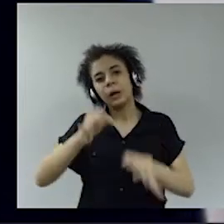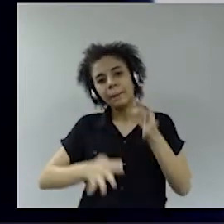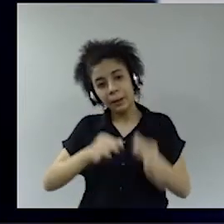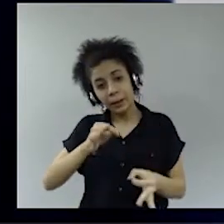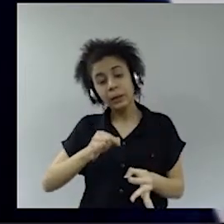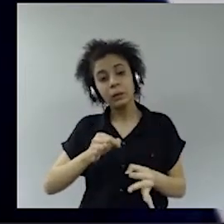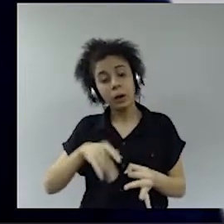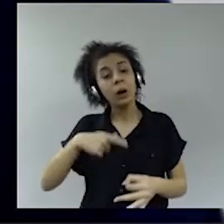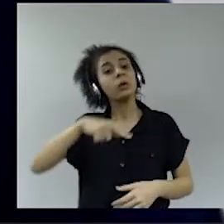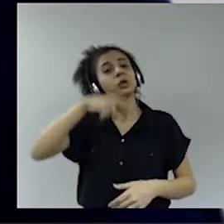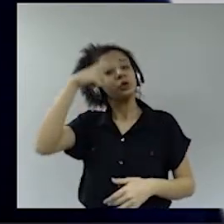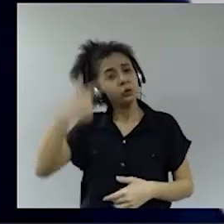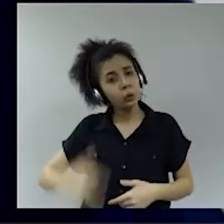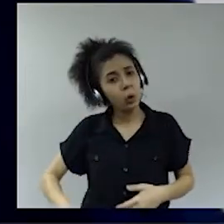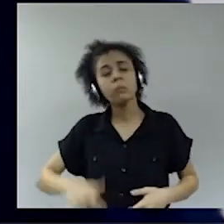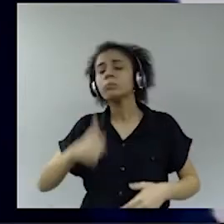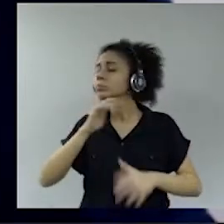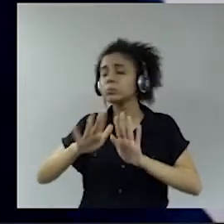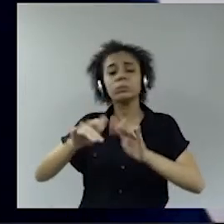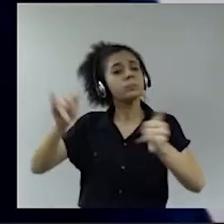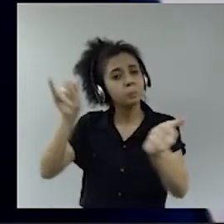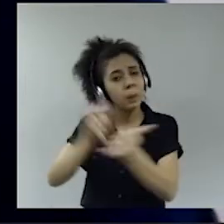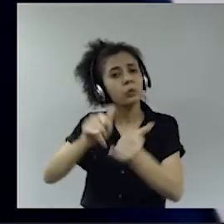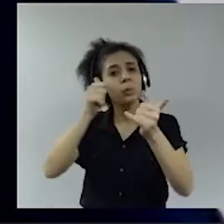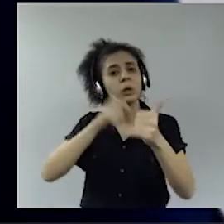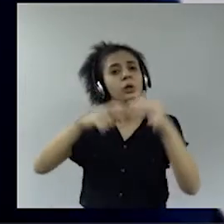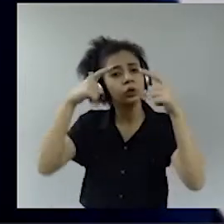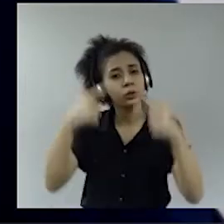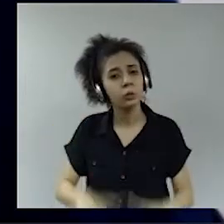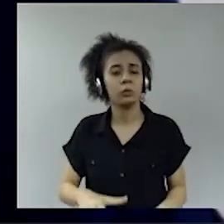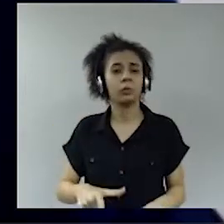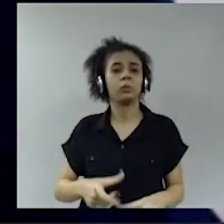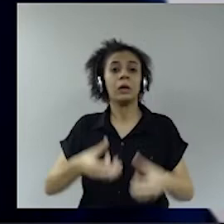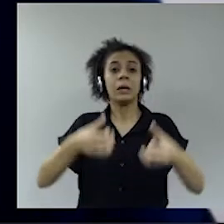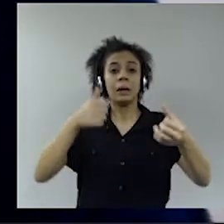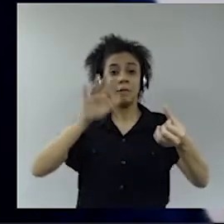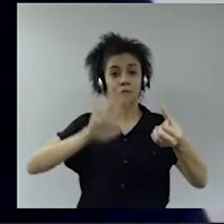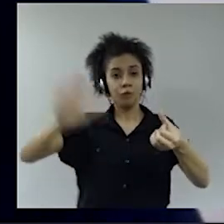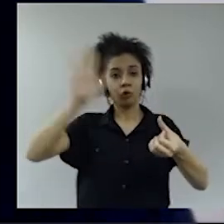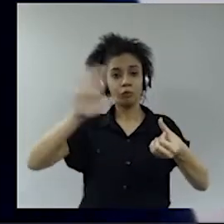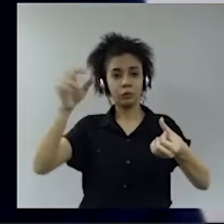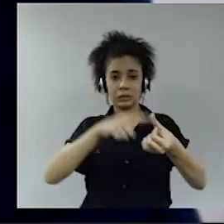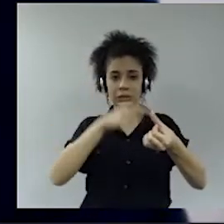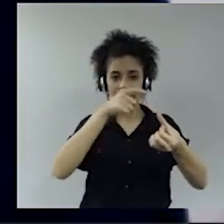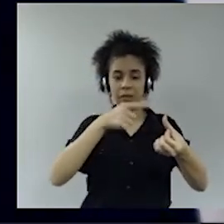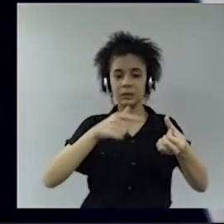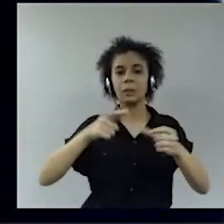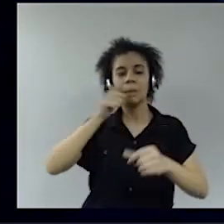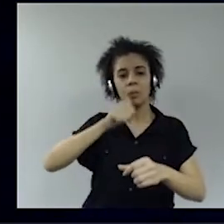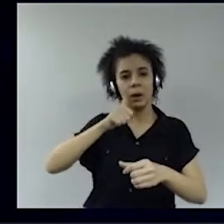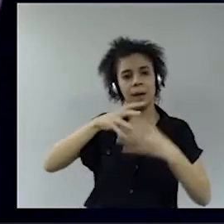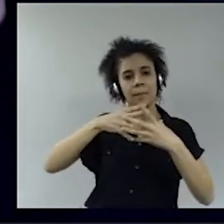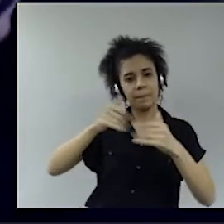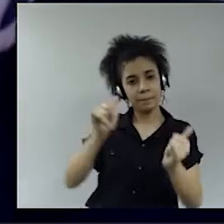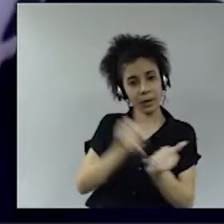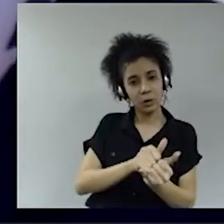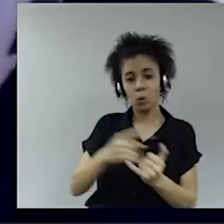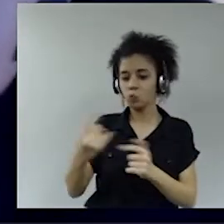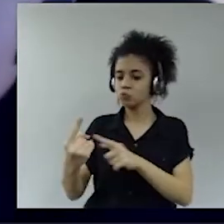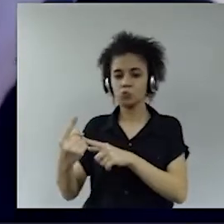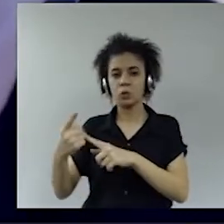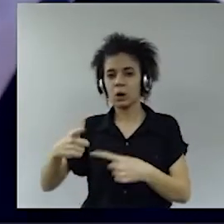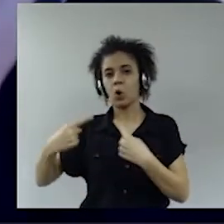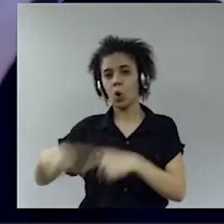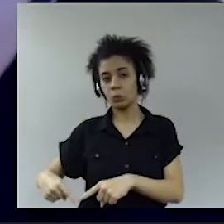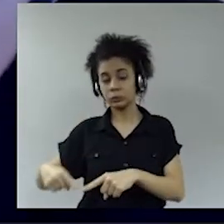o Tribunal do Júri novamente absolveu, por 6 votos contra 1. E como não cabe apelação pelo